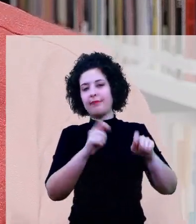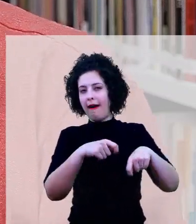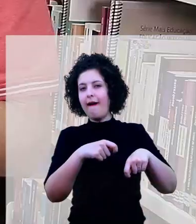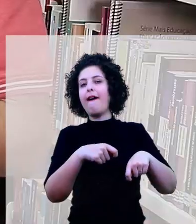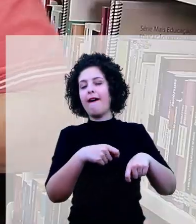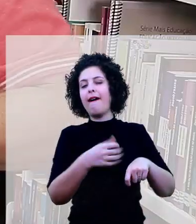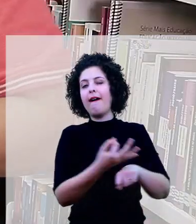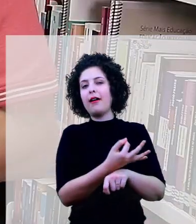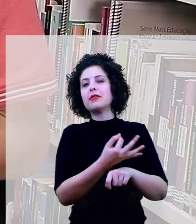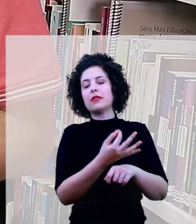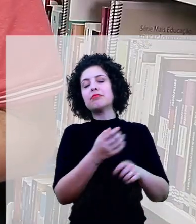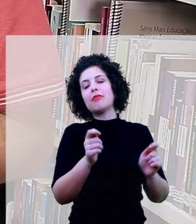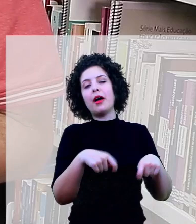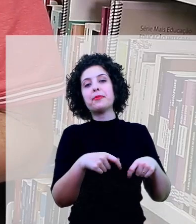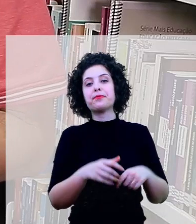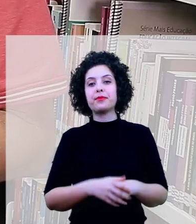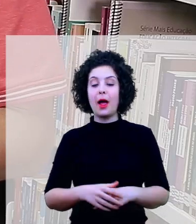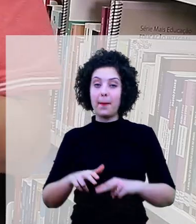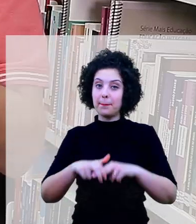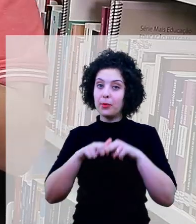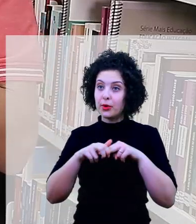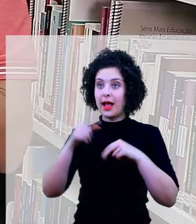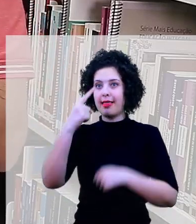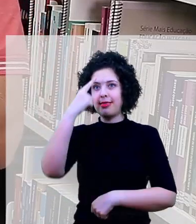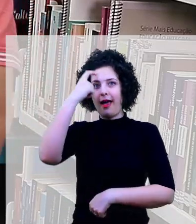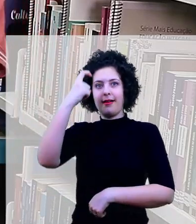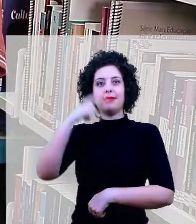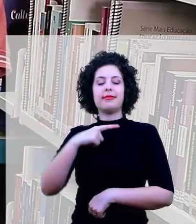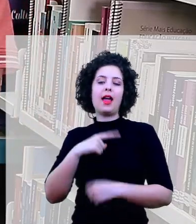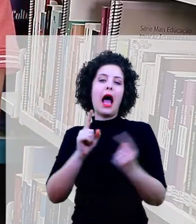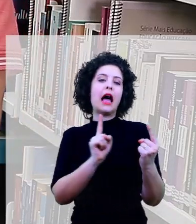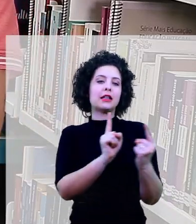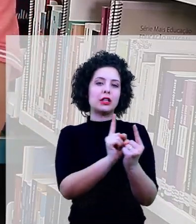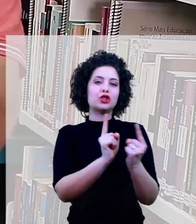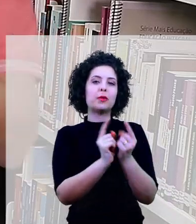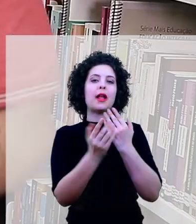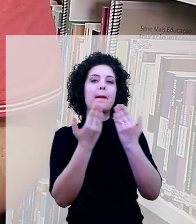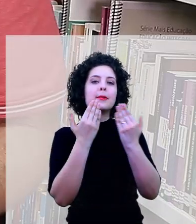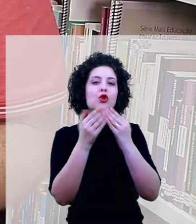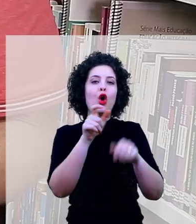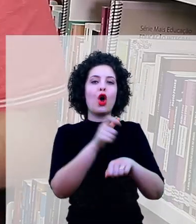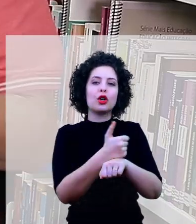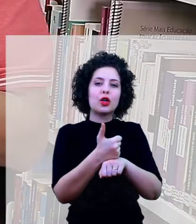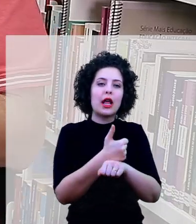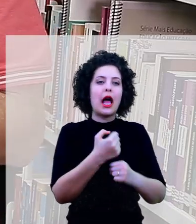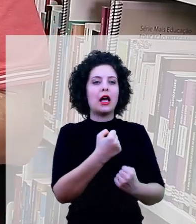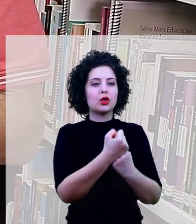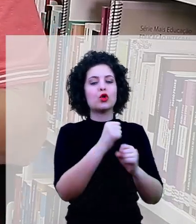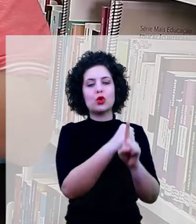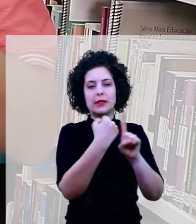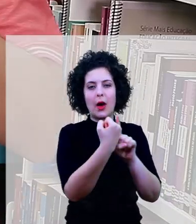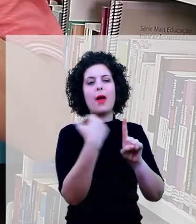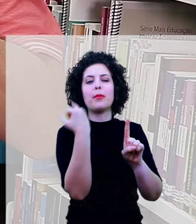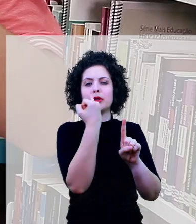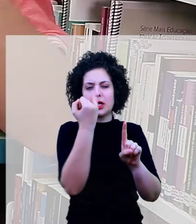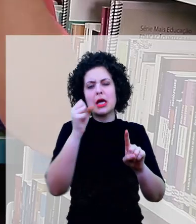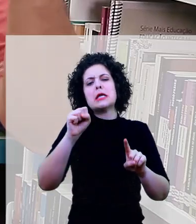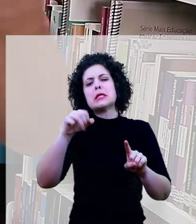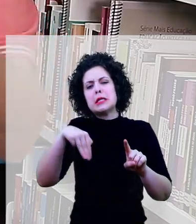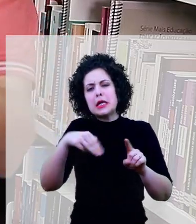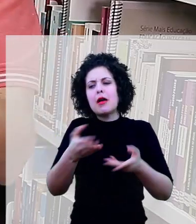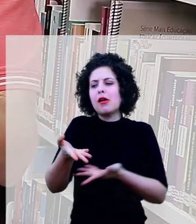escola. Por isso que a ideia de ter atendimento psicológico, atendimento social é importante e ela